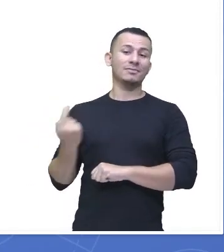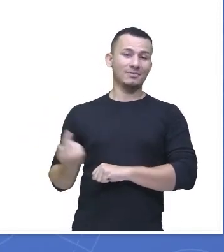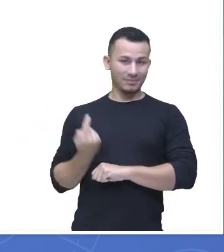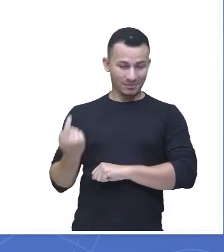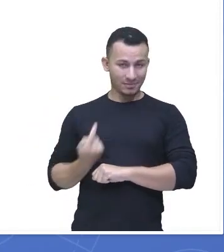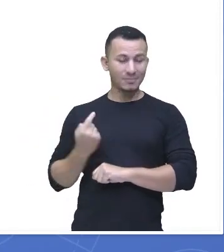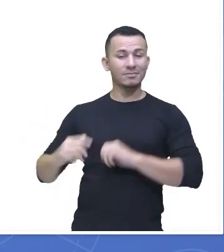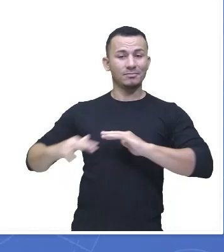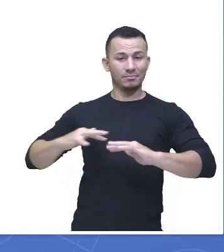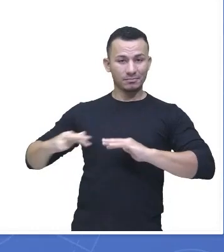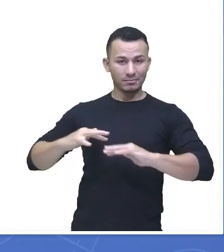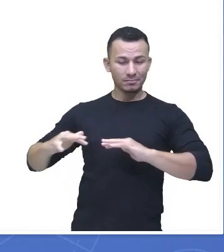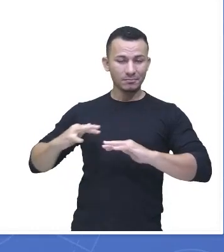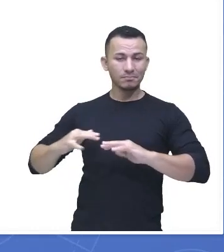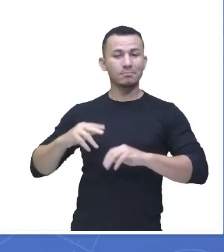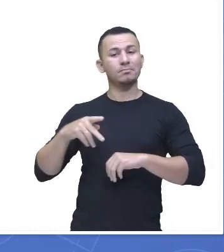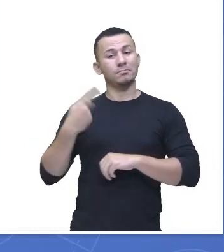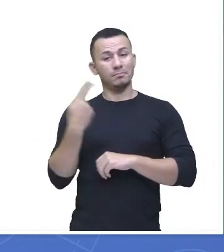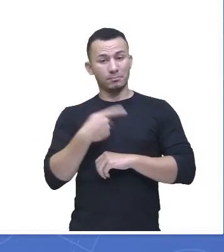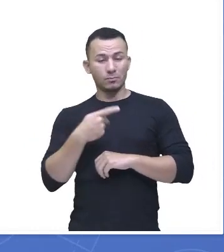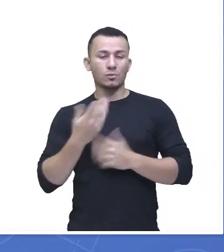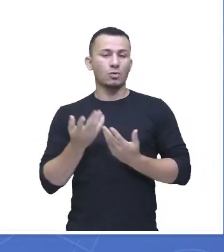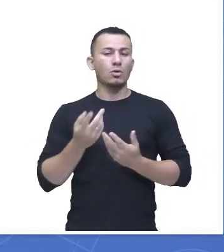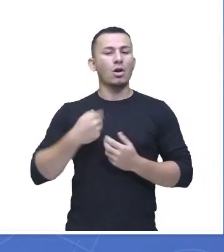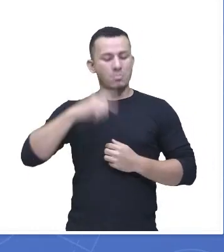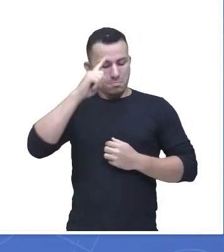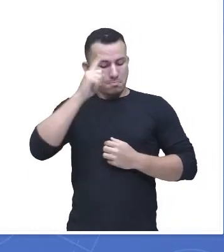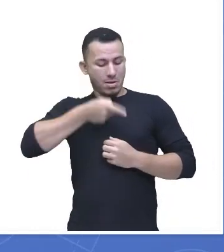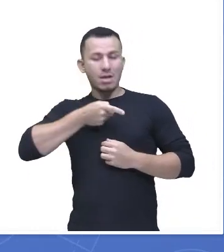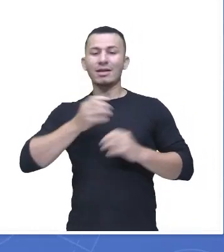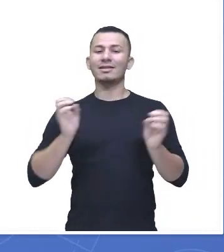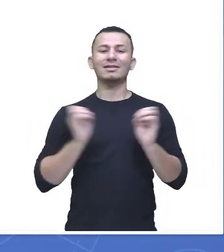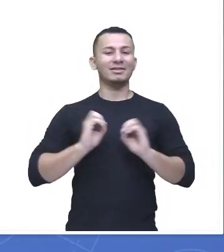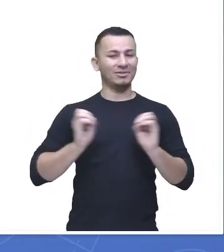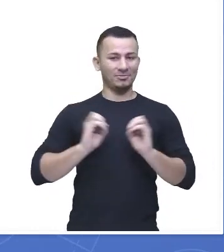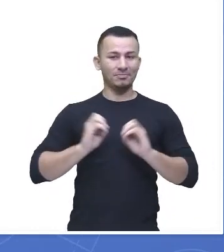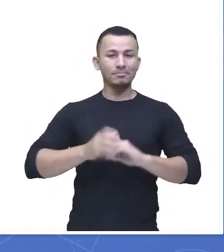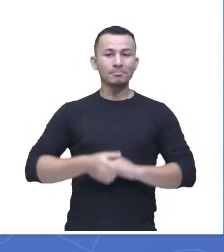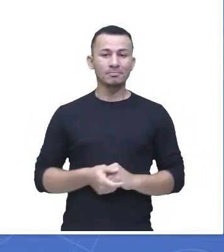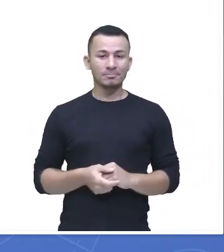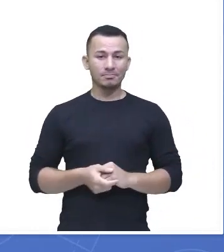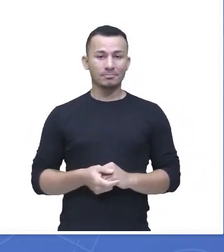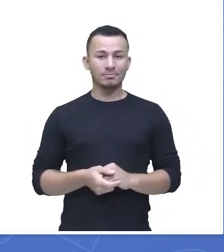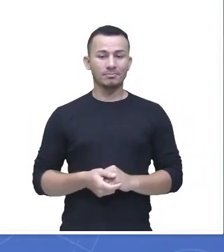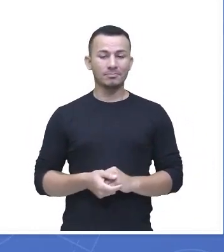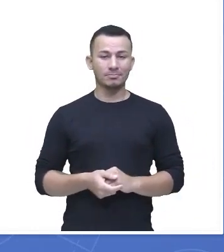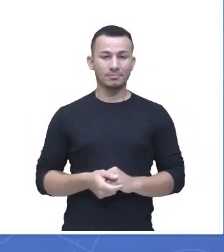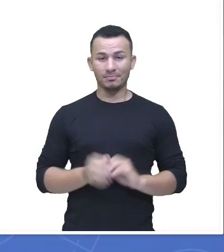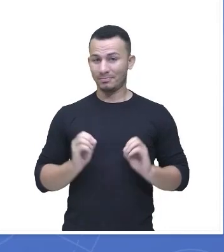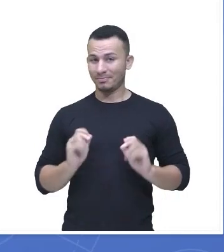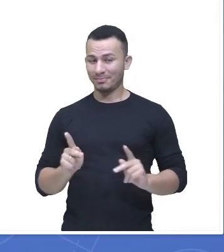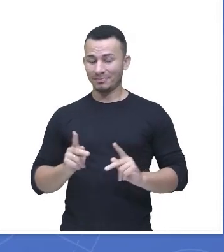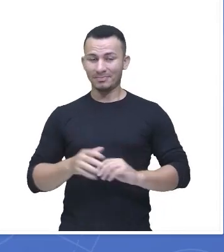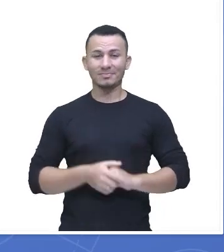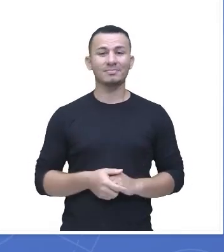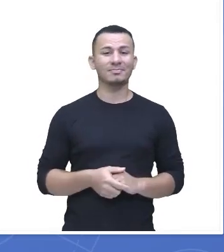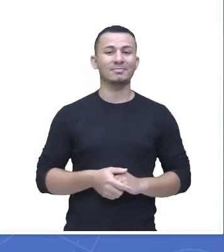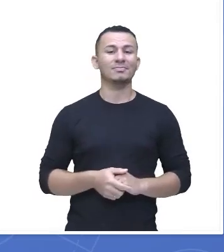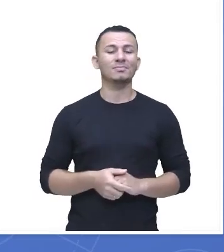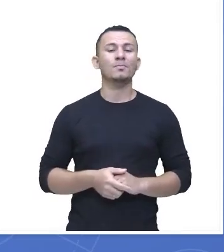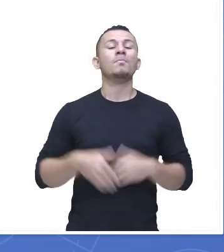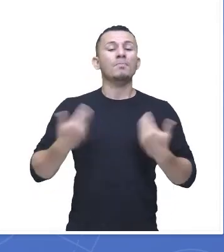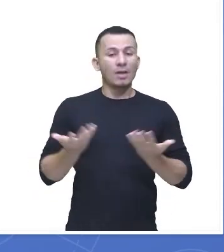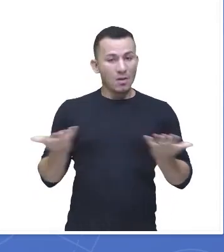acontecem da forma deles, a gente não tem que, assim, mandar um sinal, acontece, tá certo? E agora sim, vamos